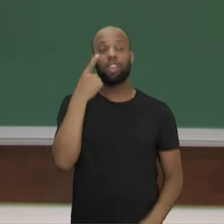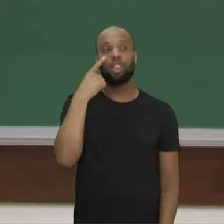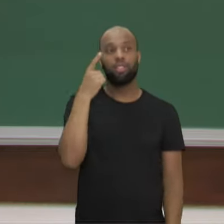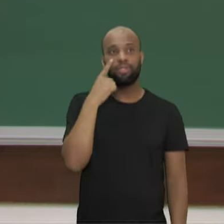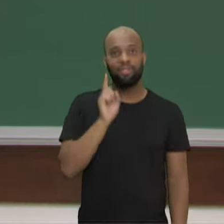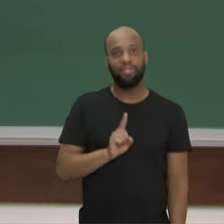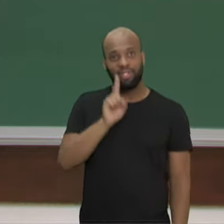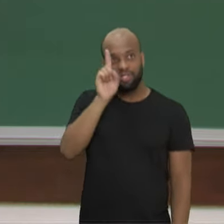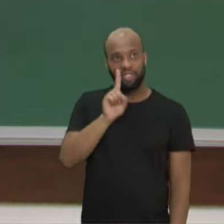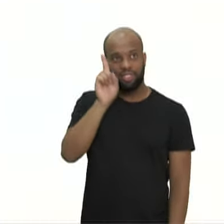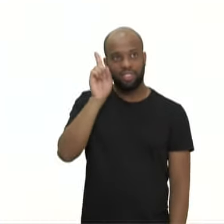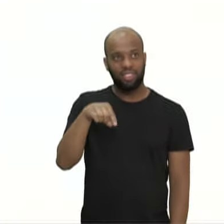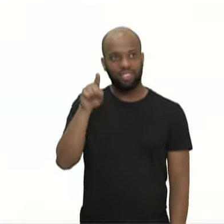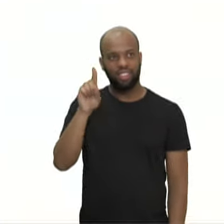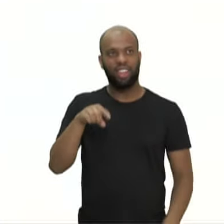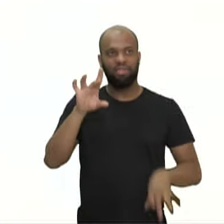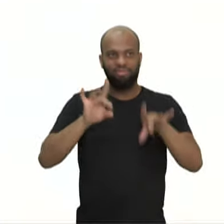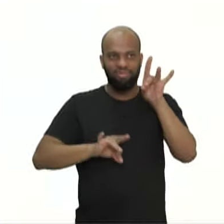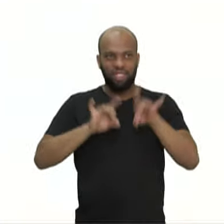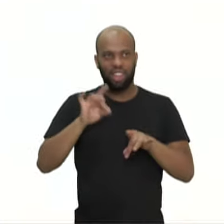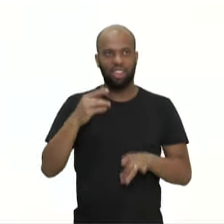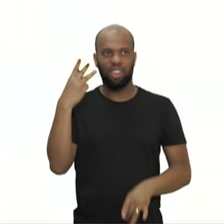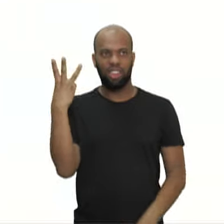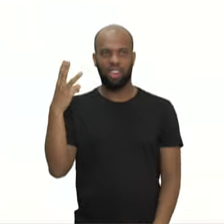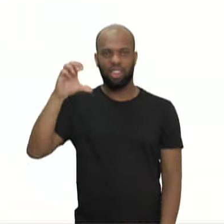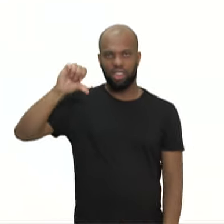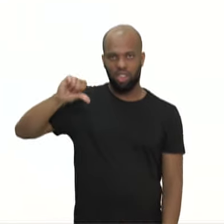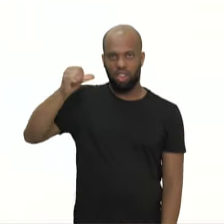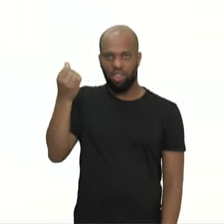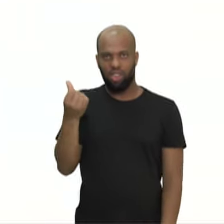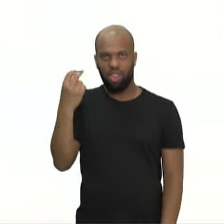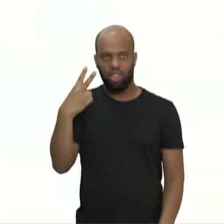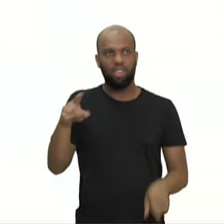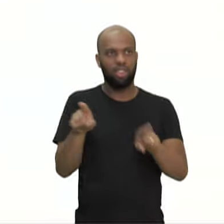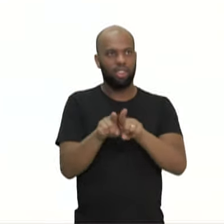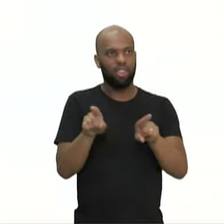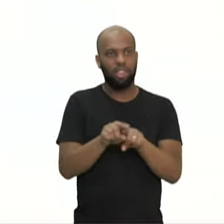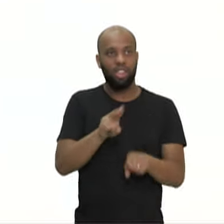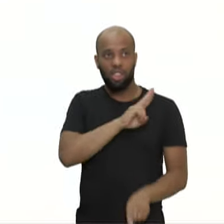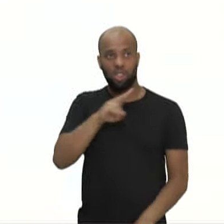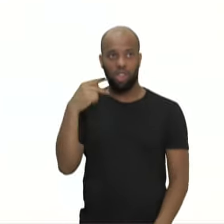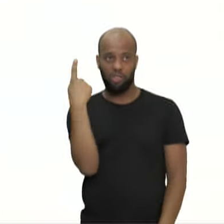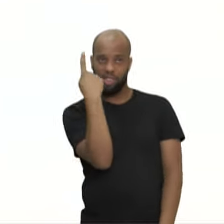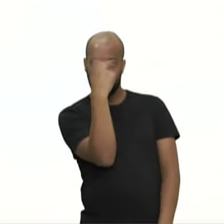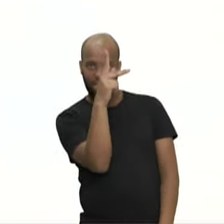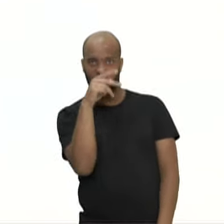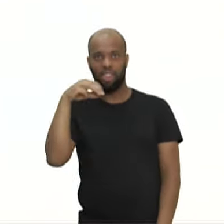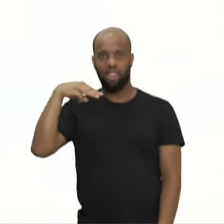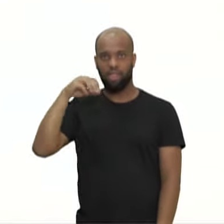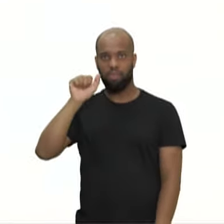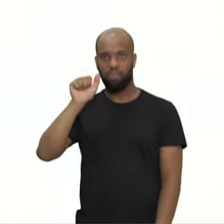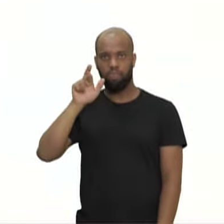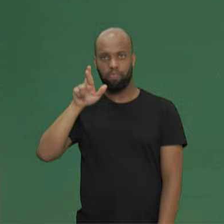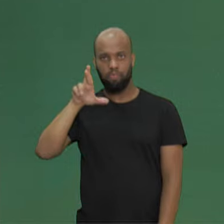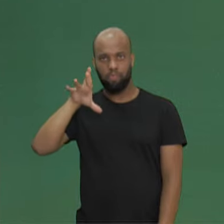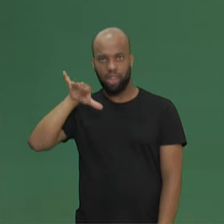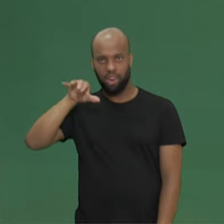é o espetáculo 3962 também, tá? Esse aqui é o Márcio Bossi, ator, né, trabalhou na companhia